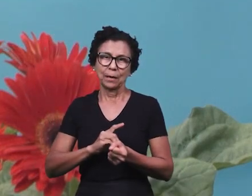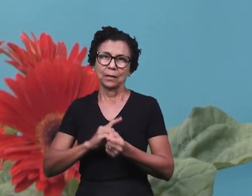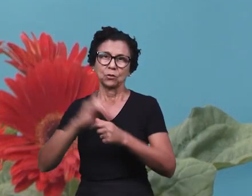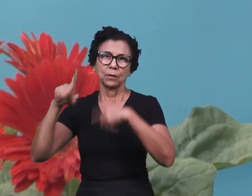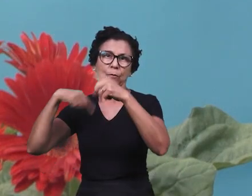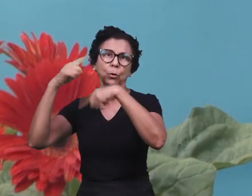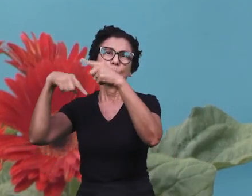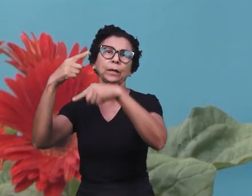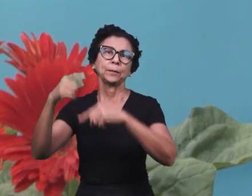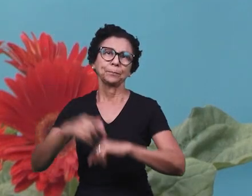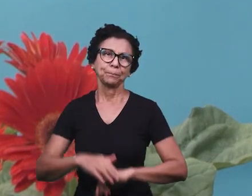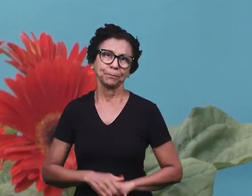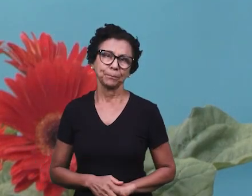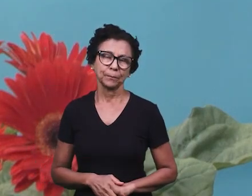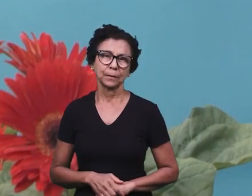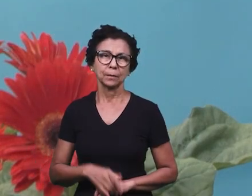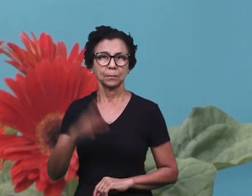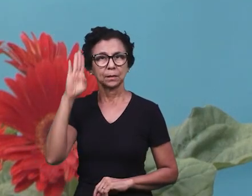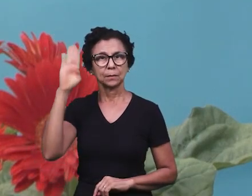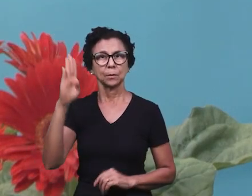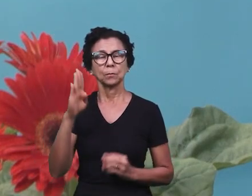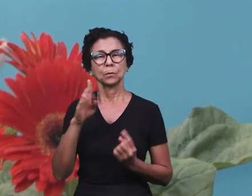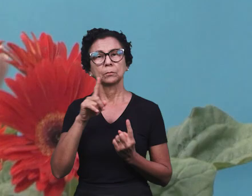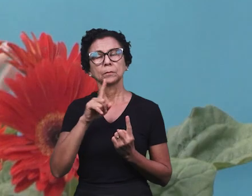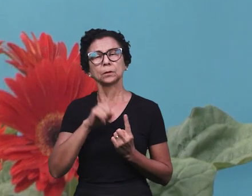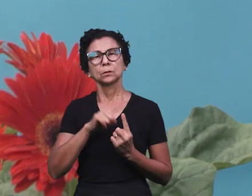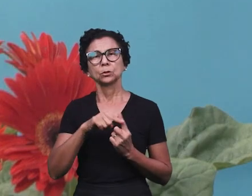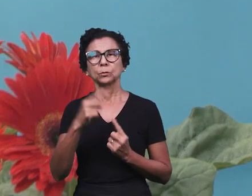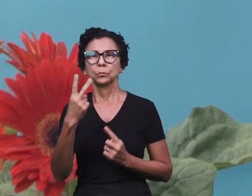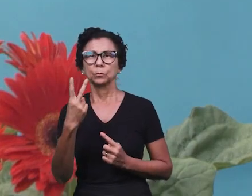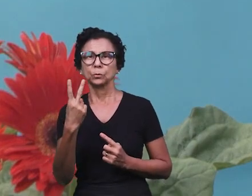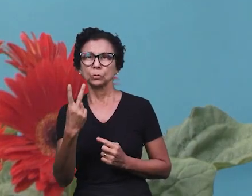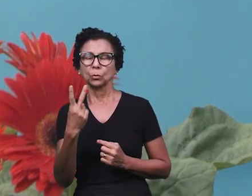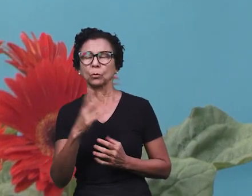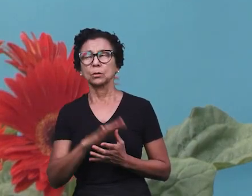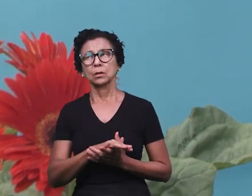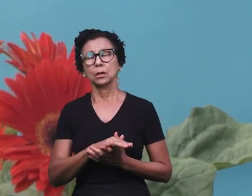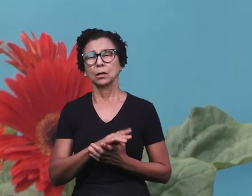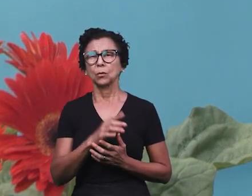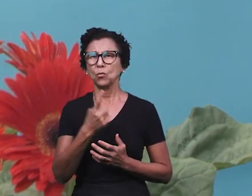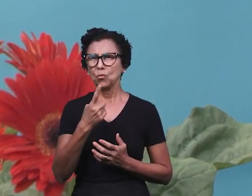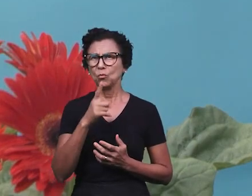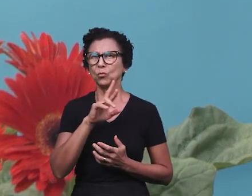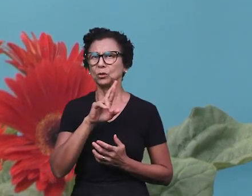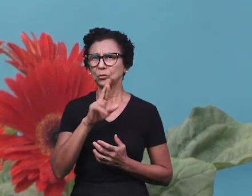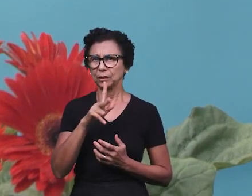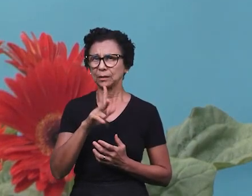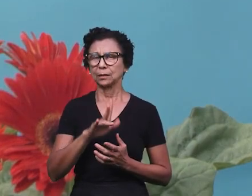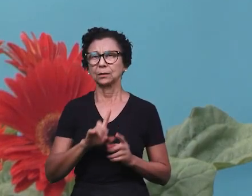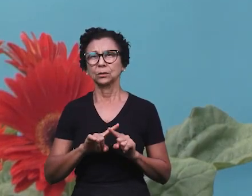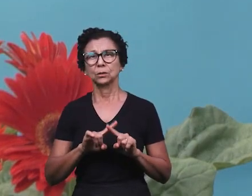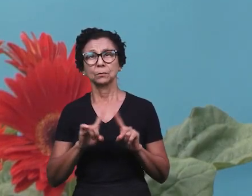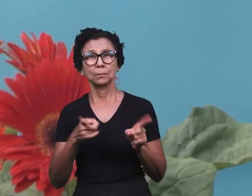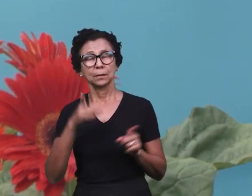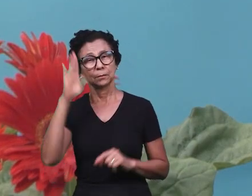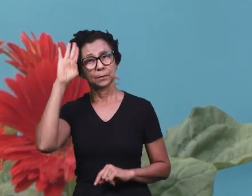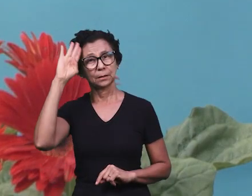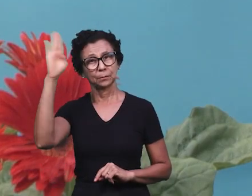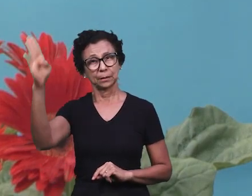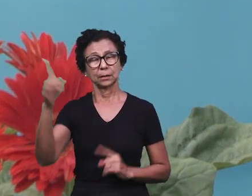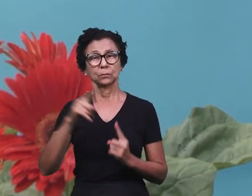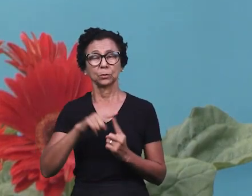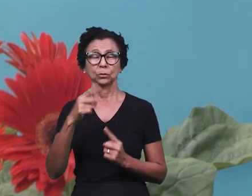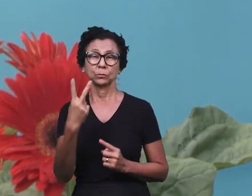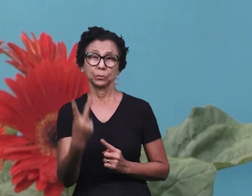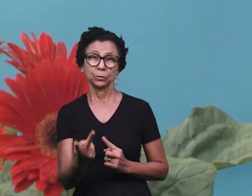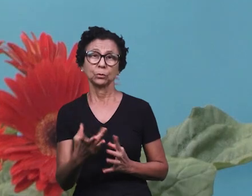realmente o diabetes, principalmente o tipo 2. O tipo 1 já é um pouquinho diferente, mas principalmente o tipo 2,